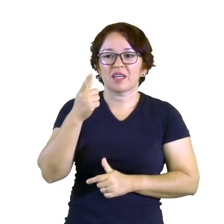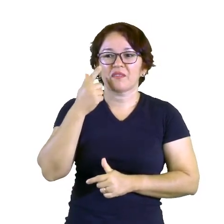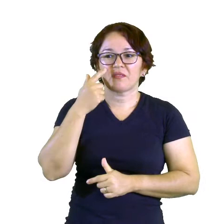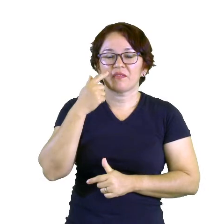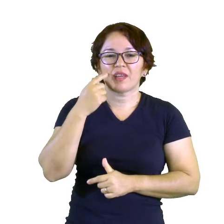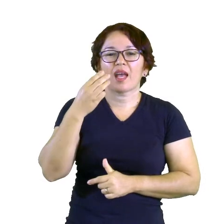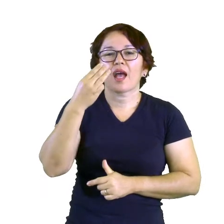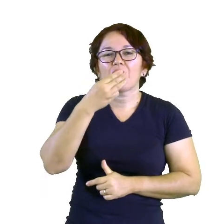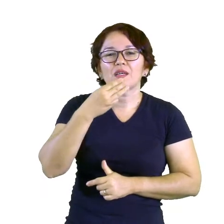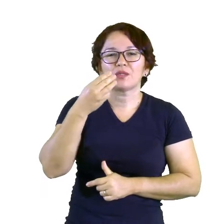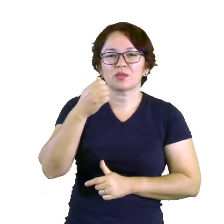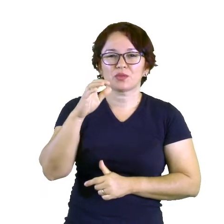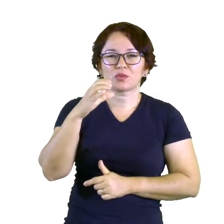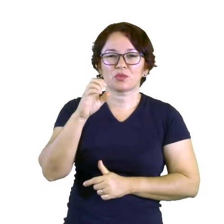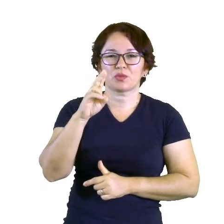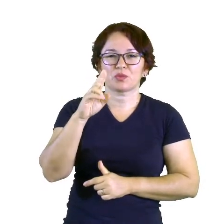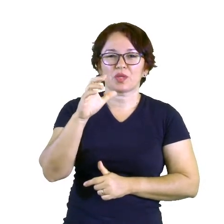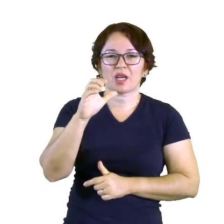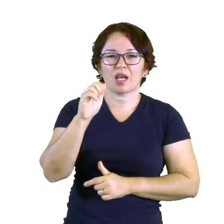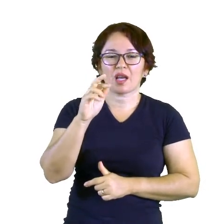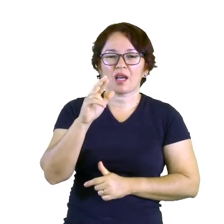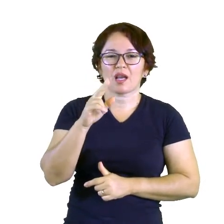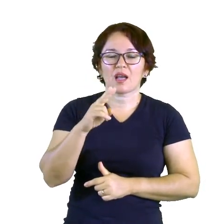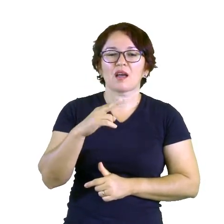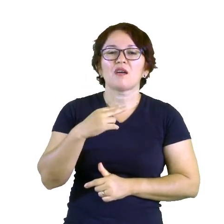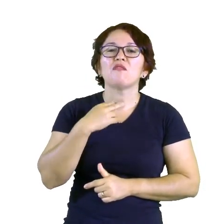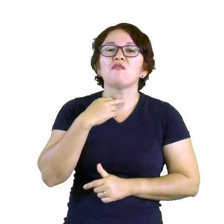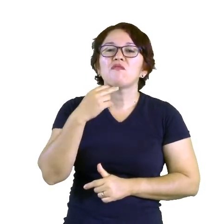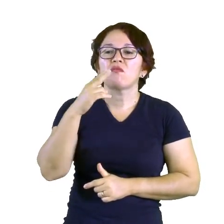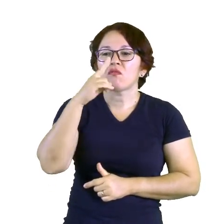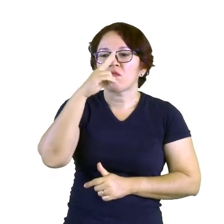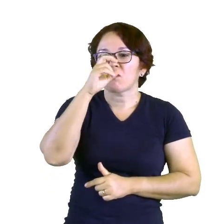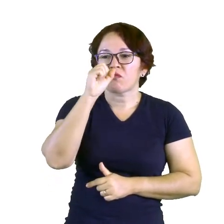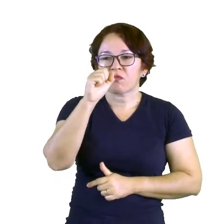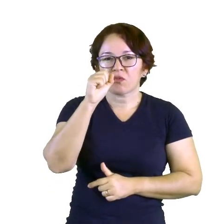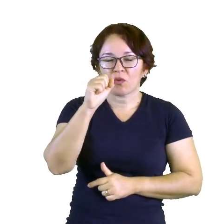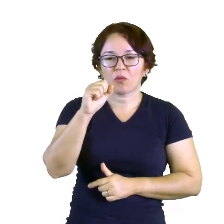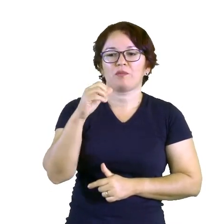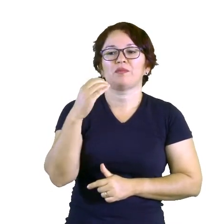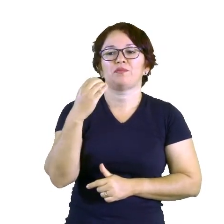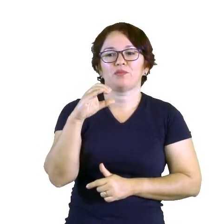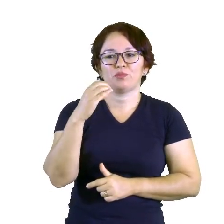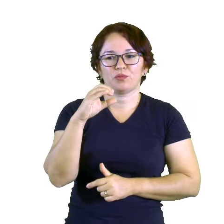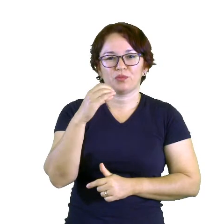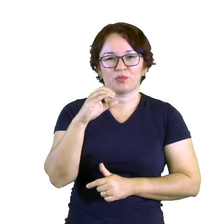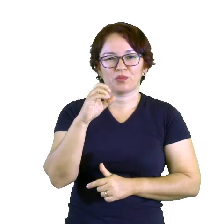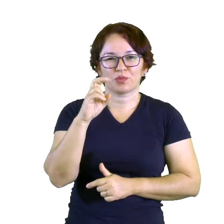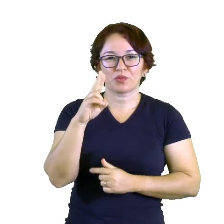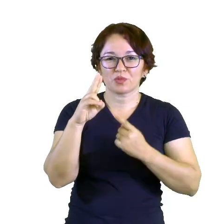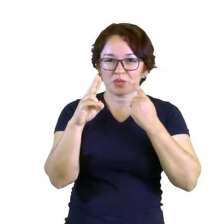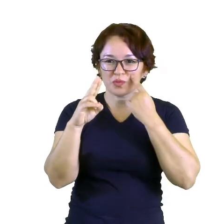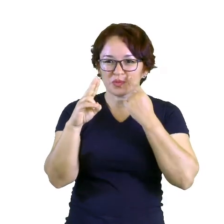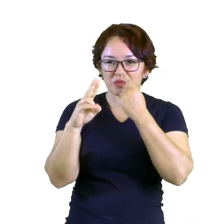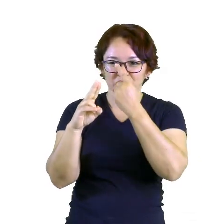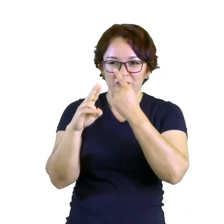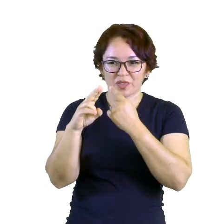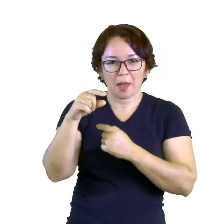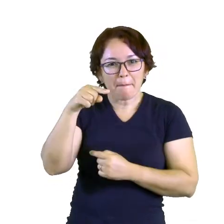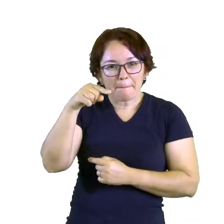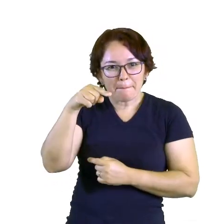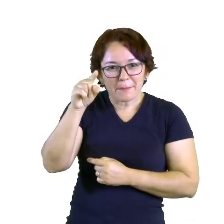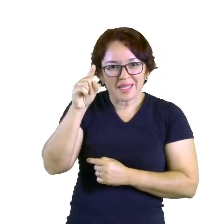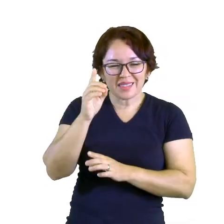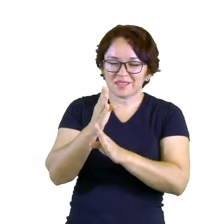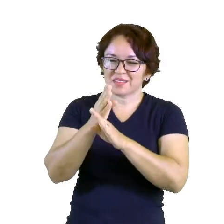Açúcar. Qual é a sílaba? A penúltima. O sul está até acentuada. Fica fácil,